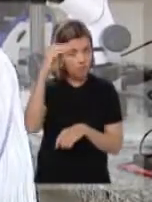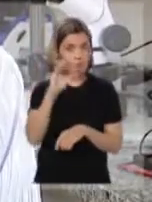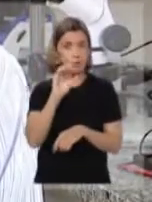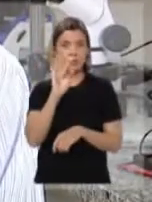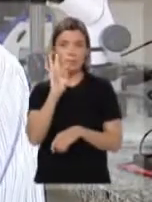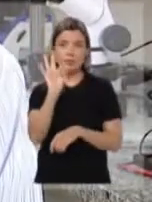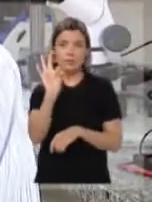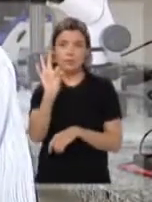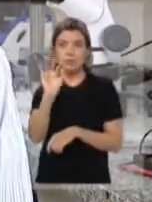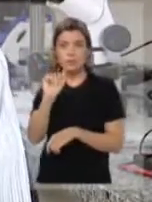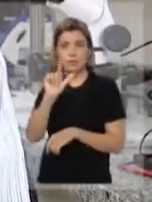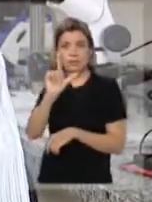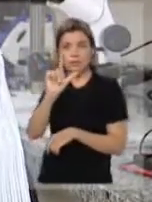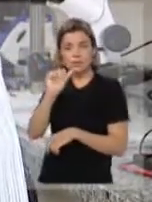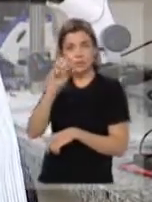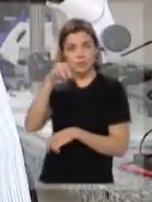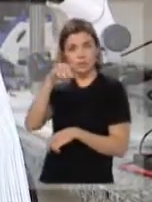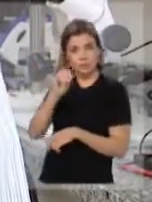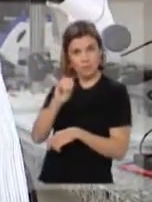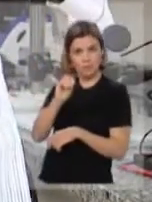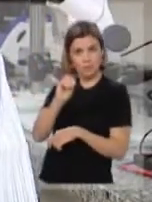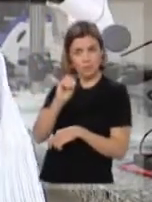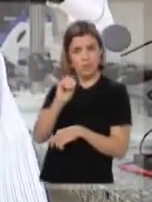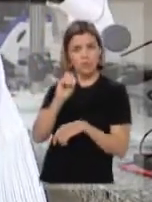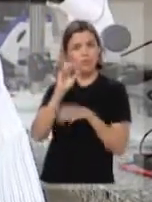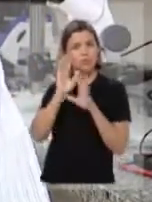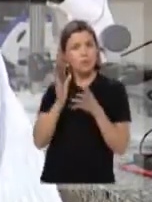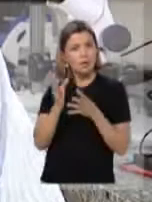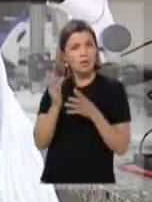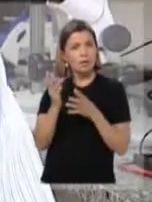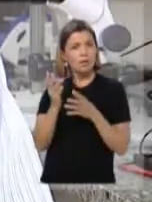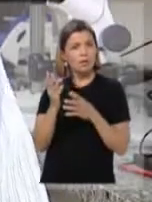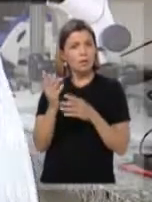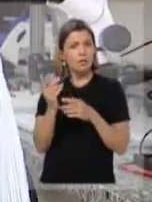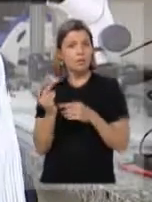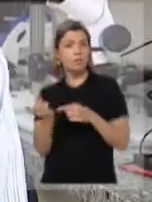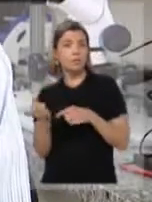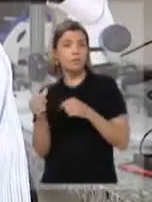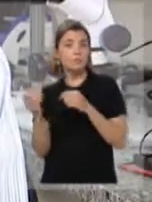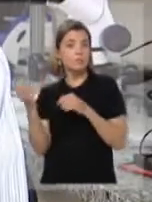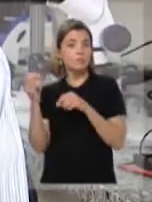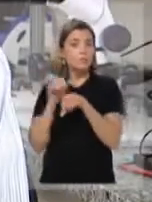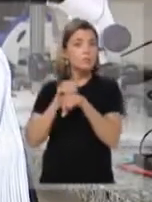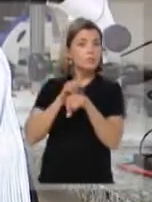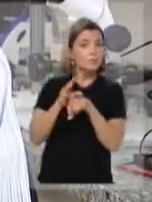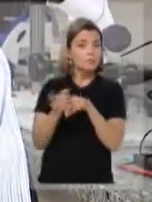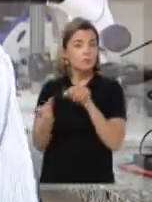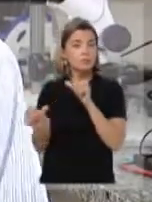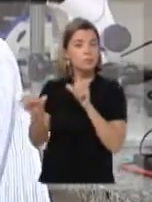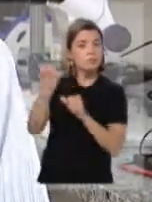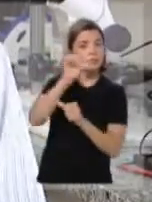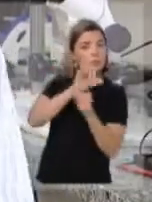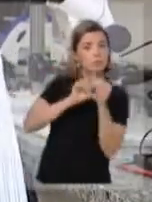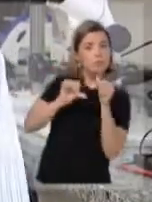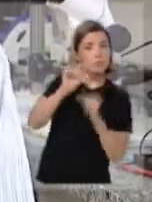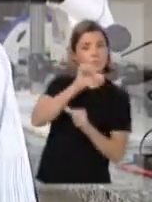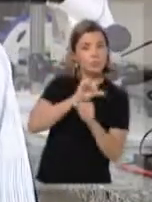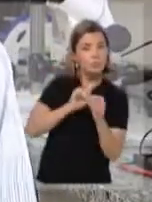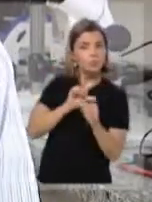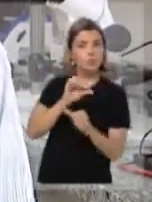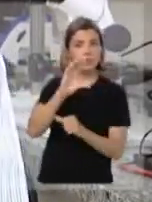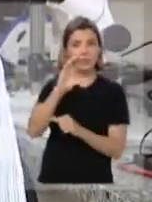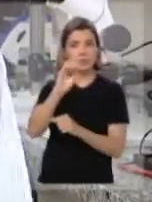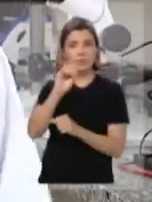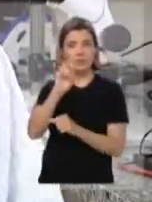tálamo. E a partir do tálamo, existe um relé que envia informações para o córtex. E a partir daí, a